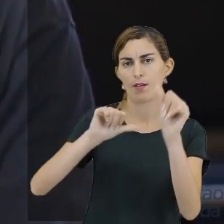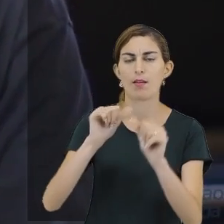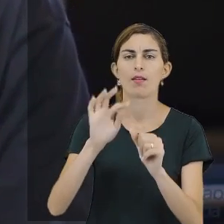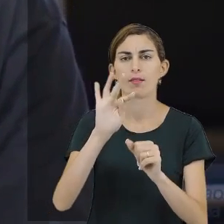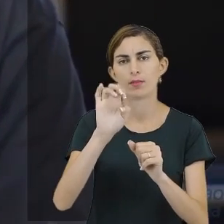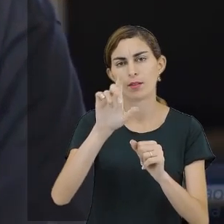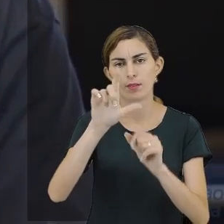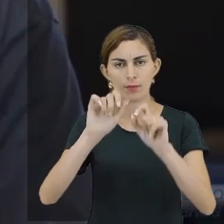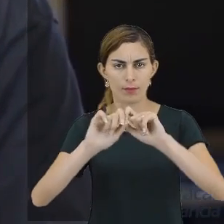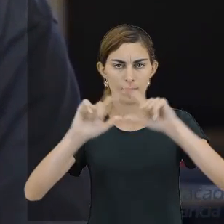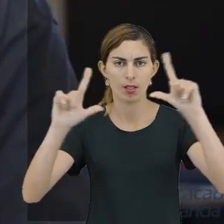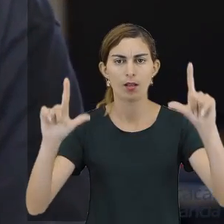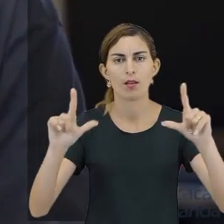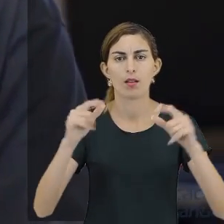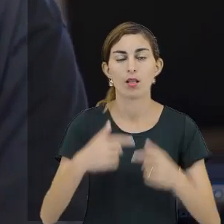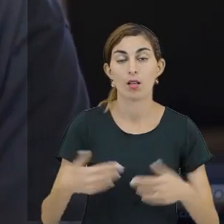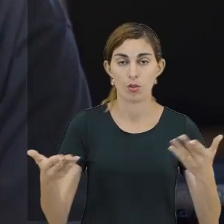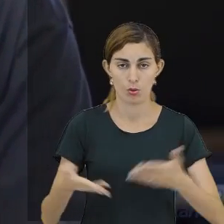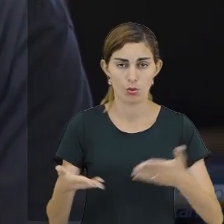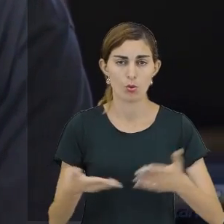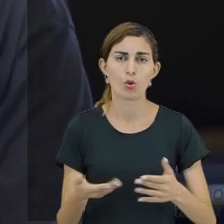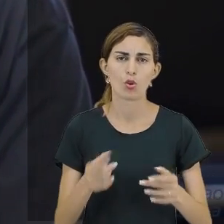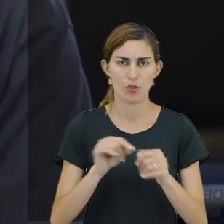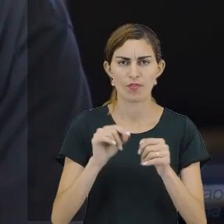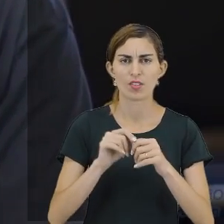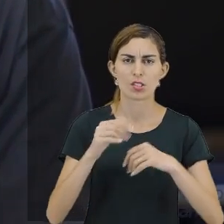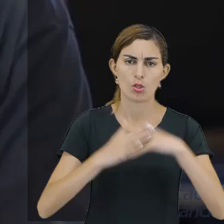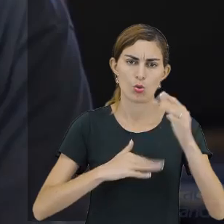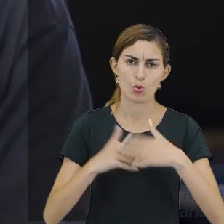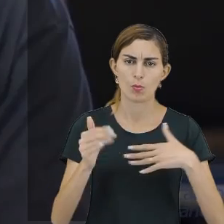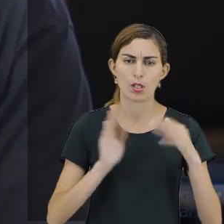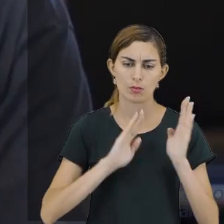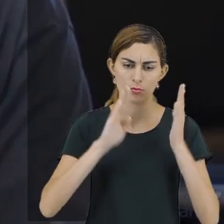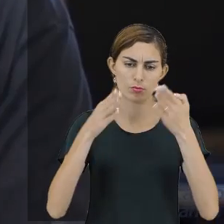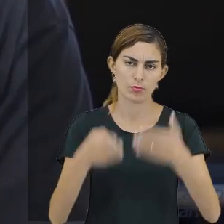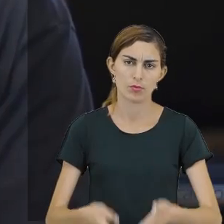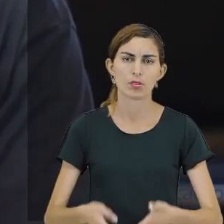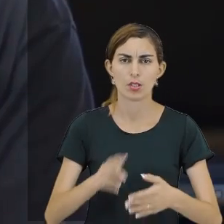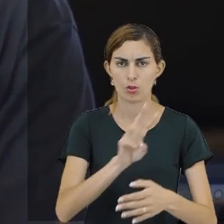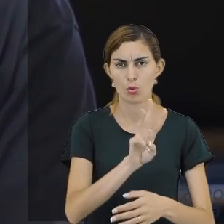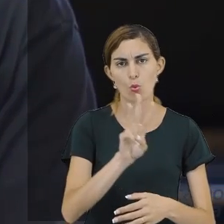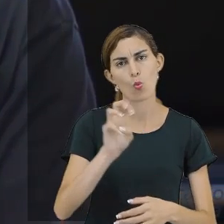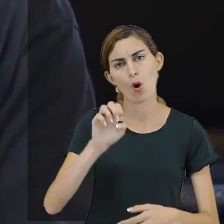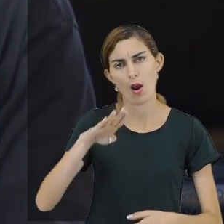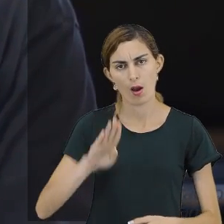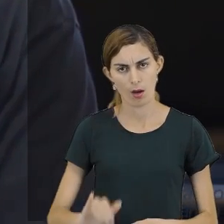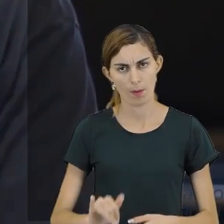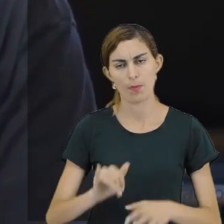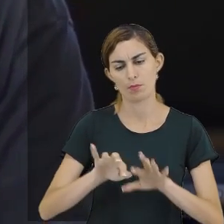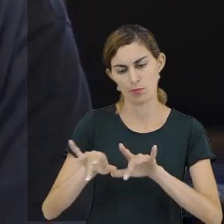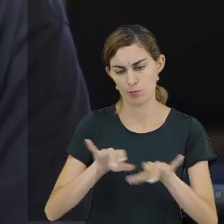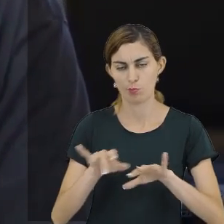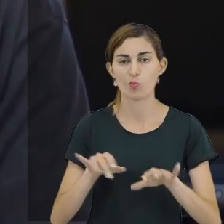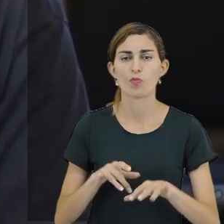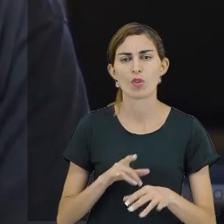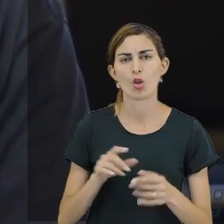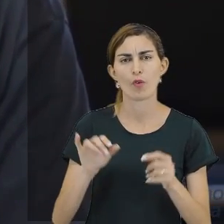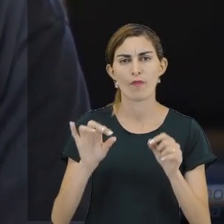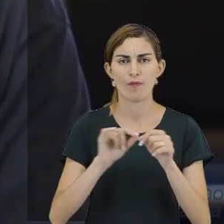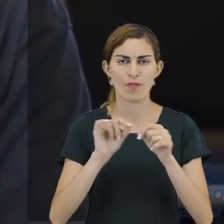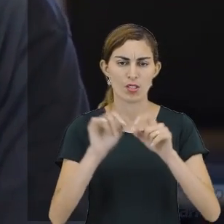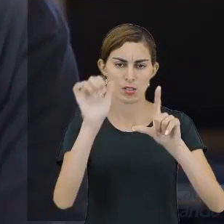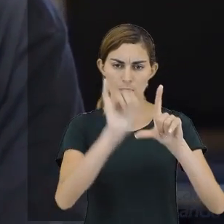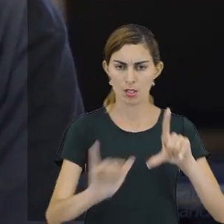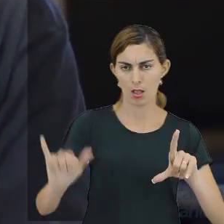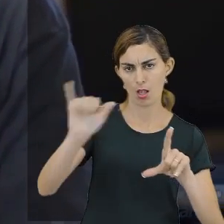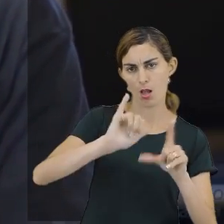alteração. E nessa última competência, nós vamos fazer algo mais prático voltado para a web, como, por exemplo, a construção de um